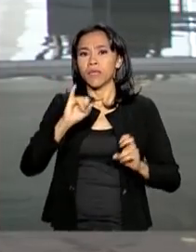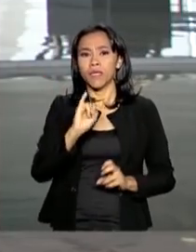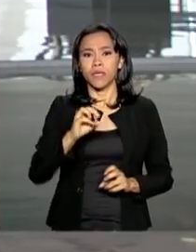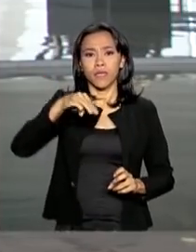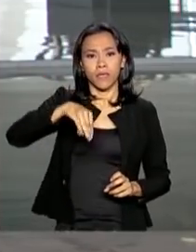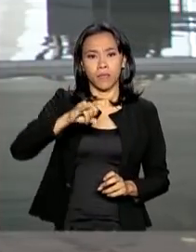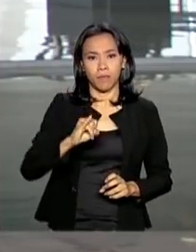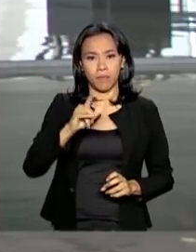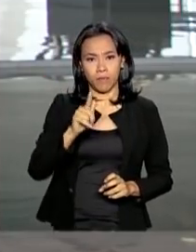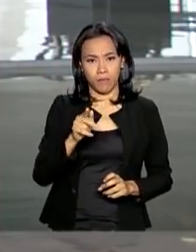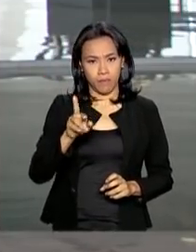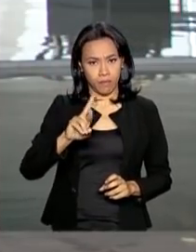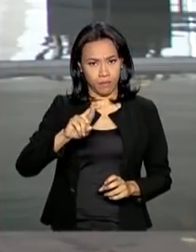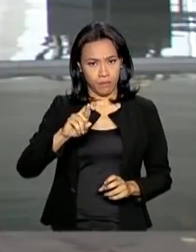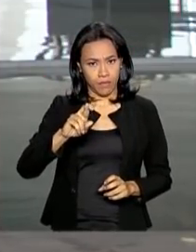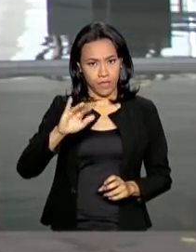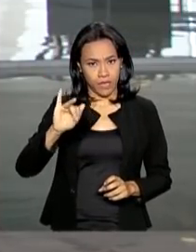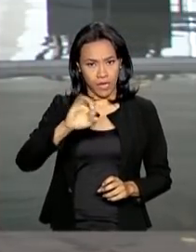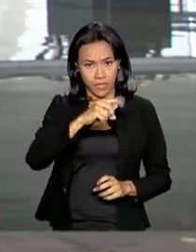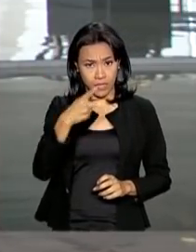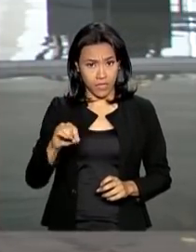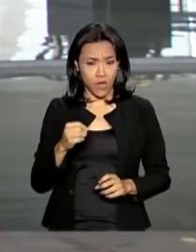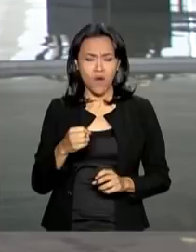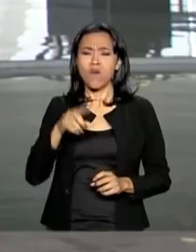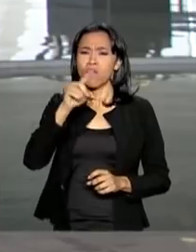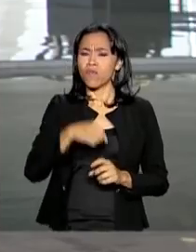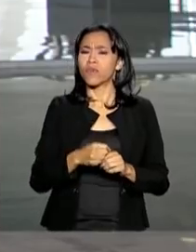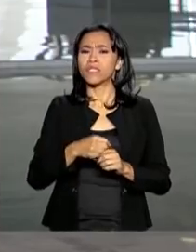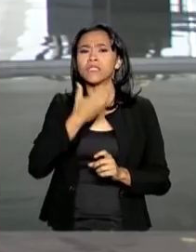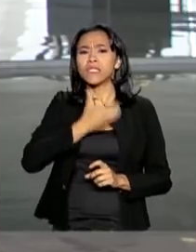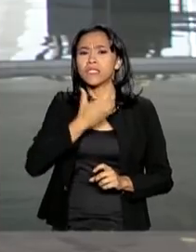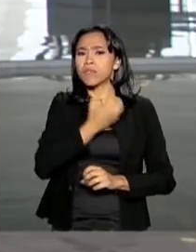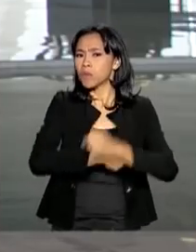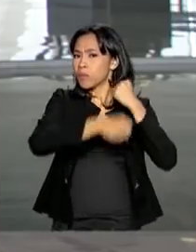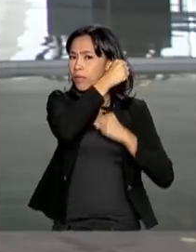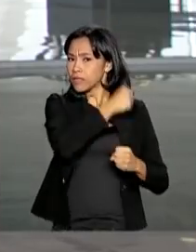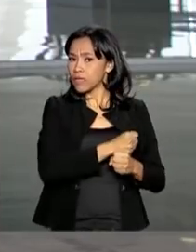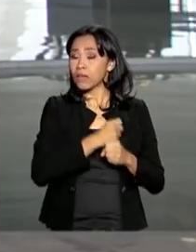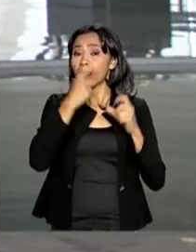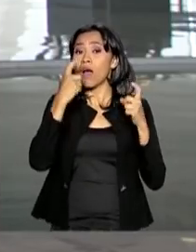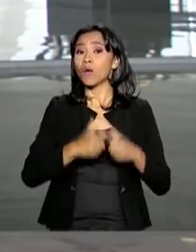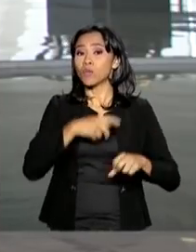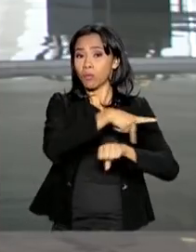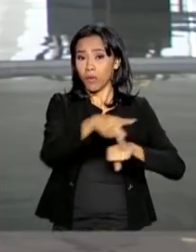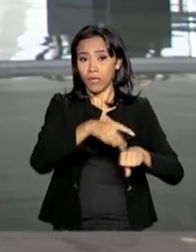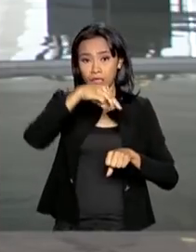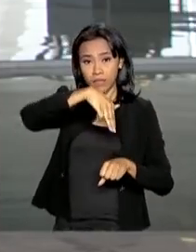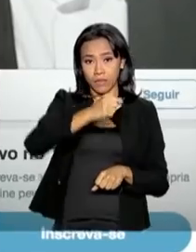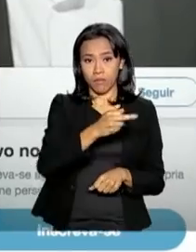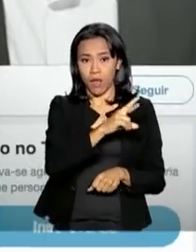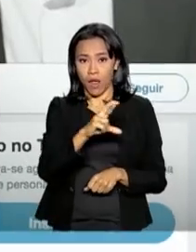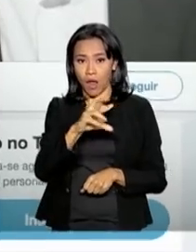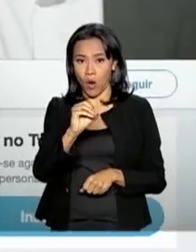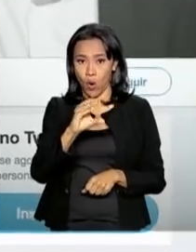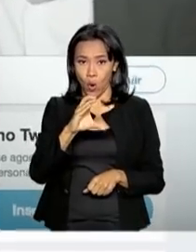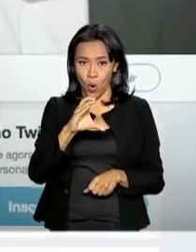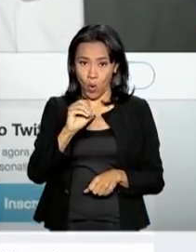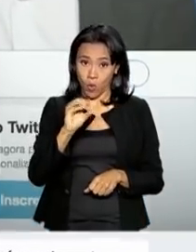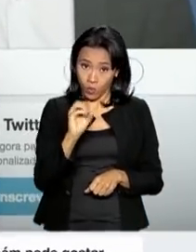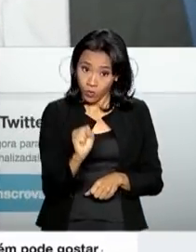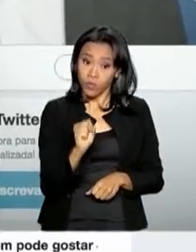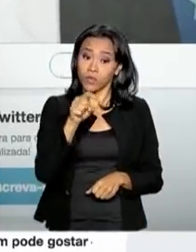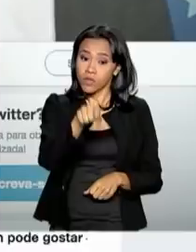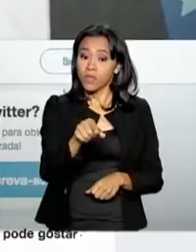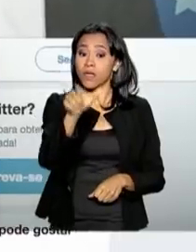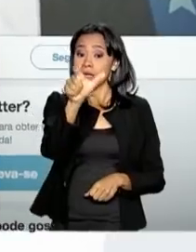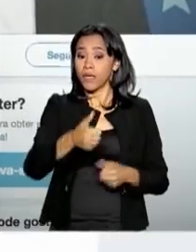em dezembro do ano passado em Marrocos na África pelas redes sociais Jair bolsonaro afirmou que o Brasil